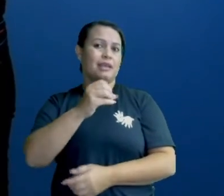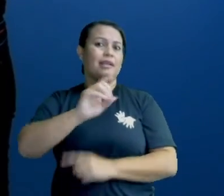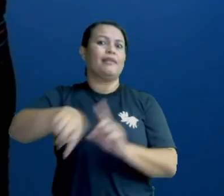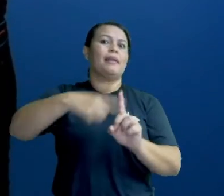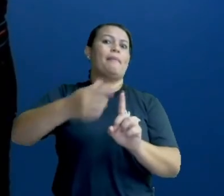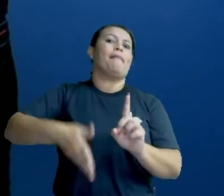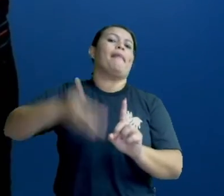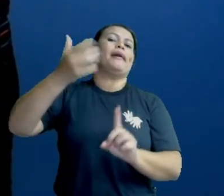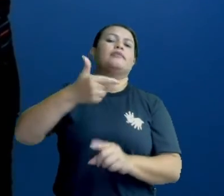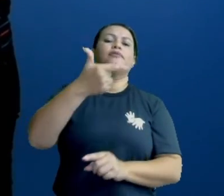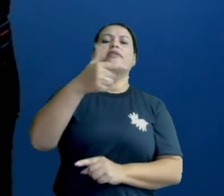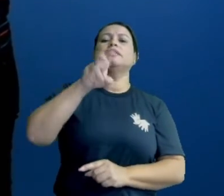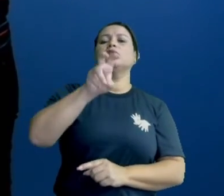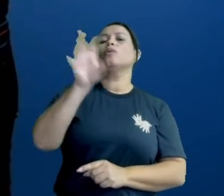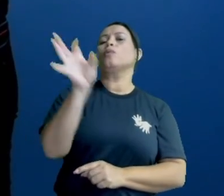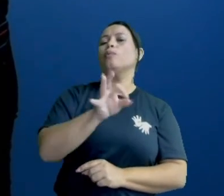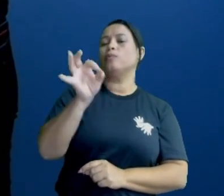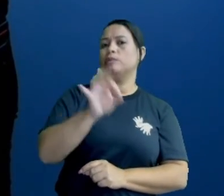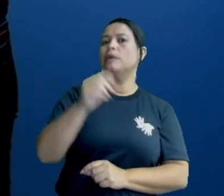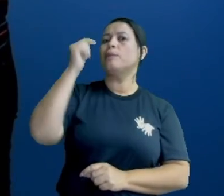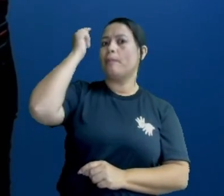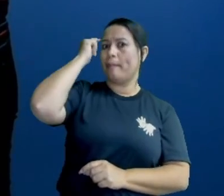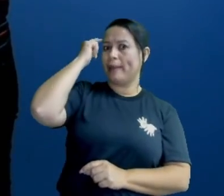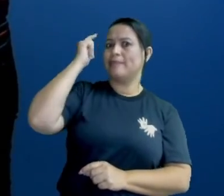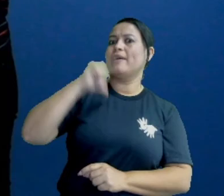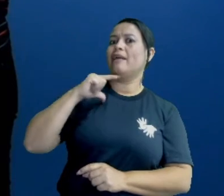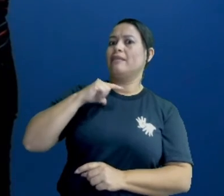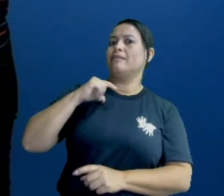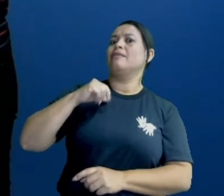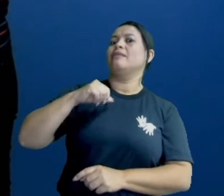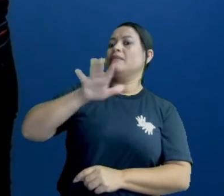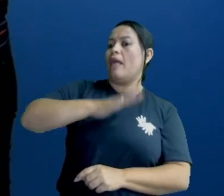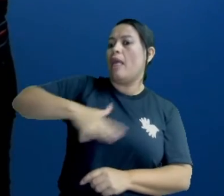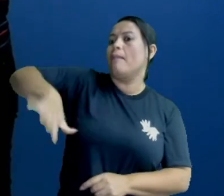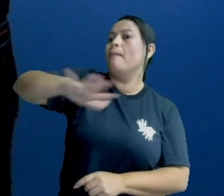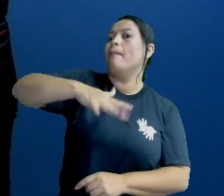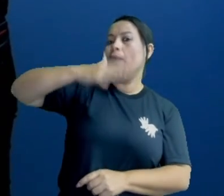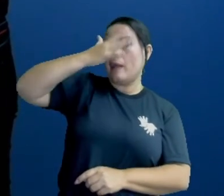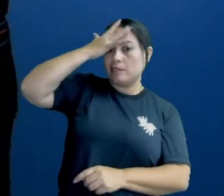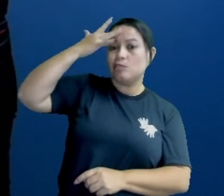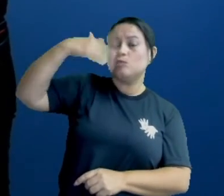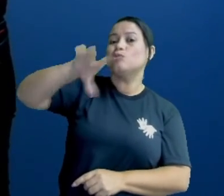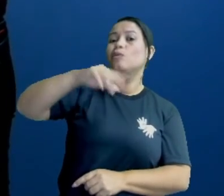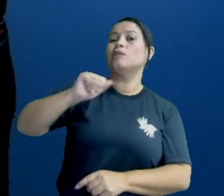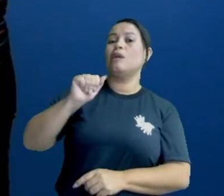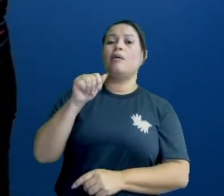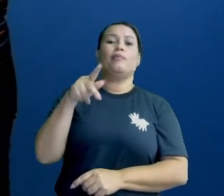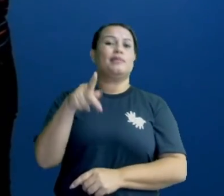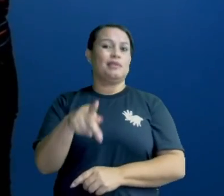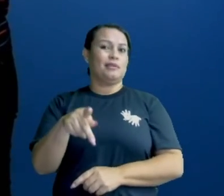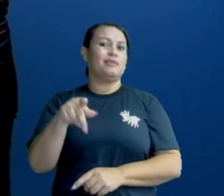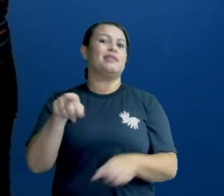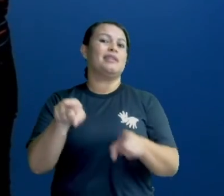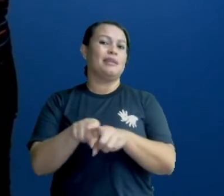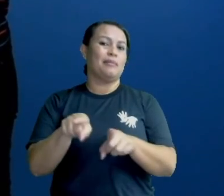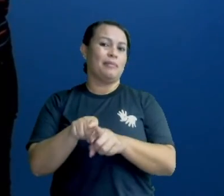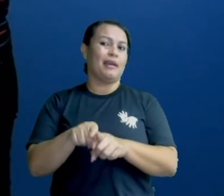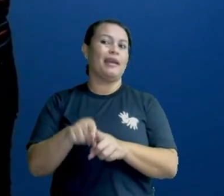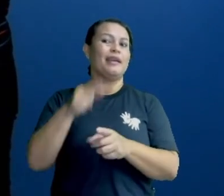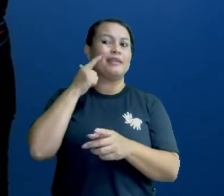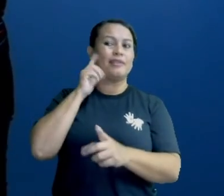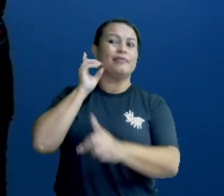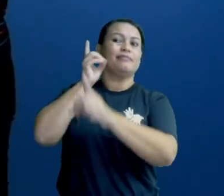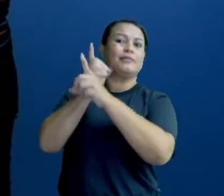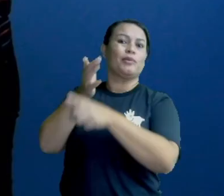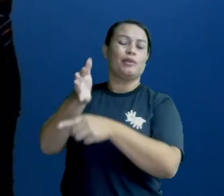mais de 25%. Então, pense que vai ser bastante gente para, né, a previdência e, logicamente, as pessoas adultas tomarem